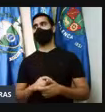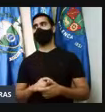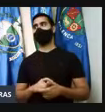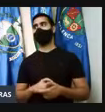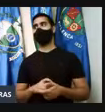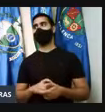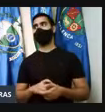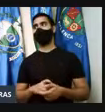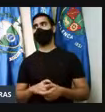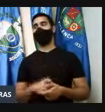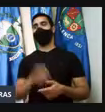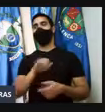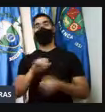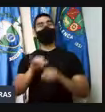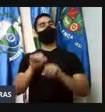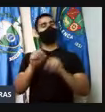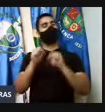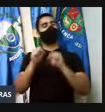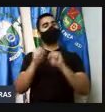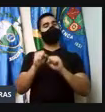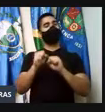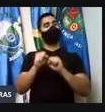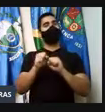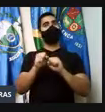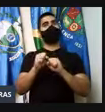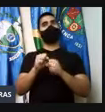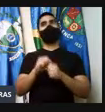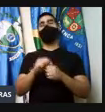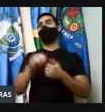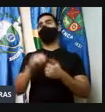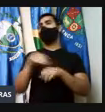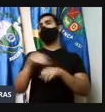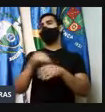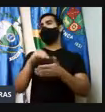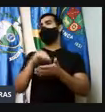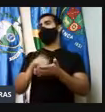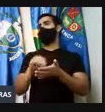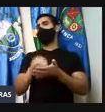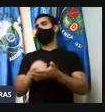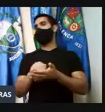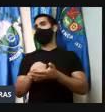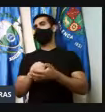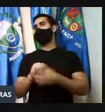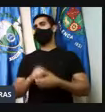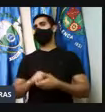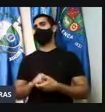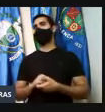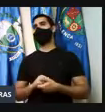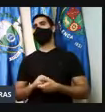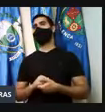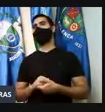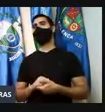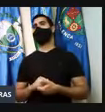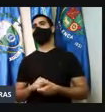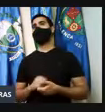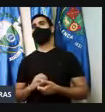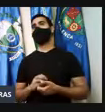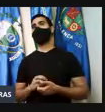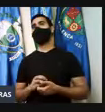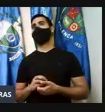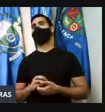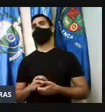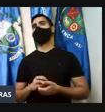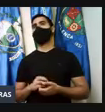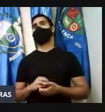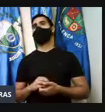para ver se tem como, ver com o secretário, que até é do meu partido, que eu não participei, mas eu acho que